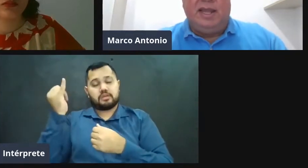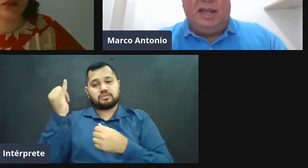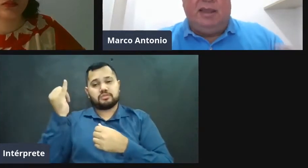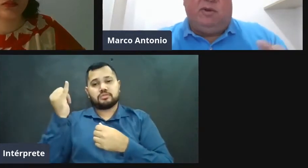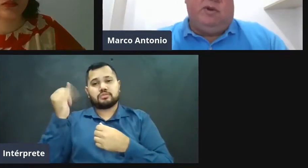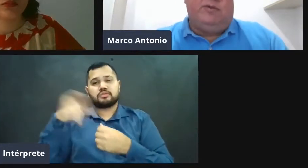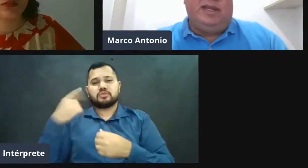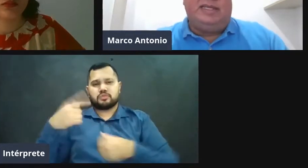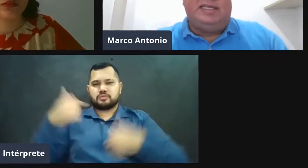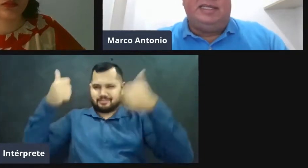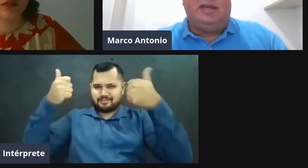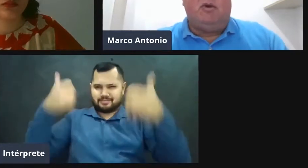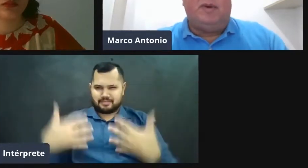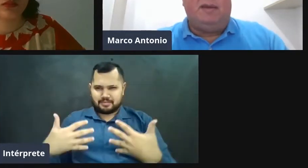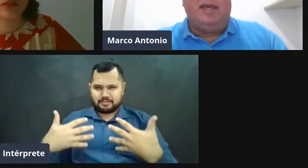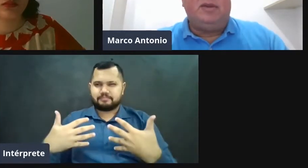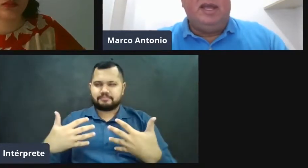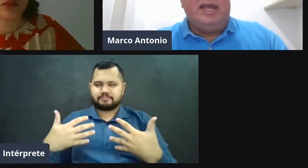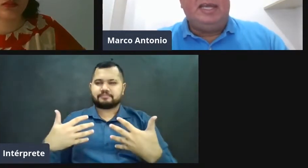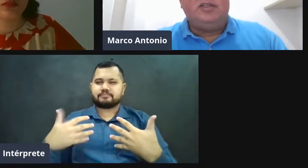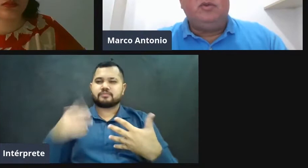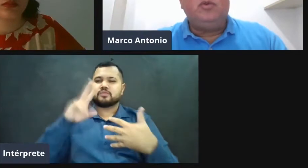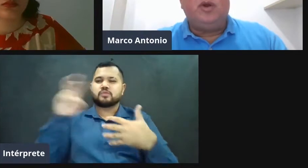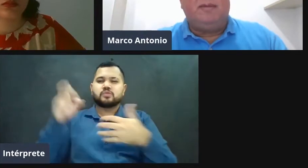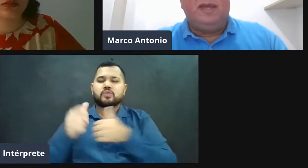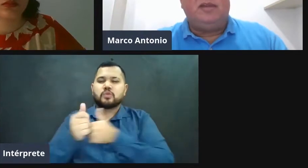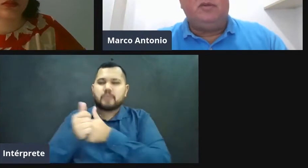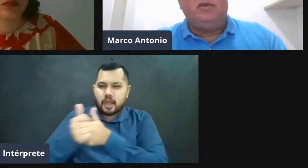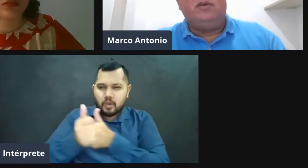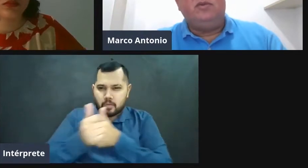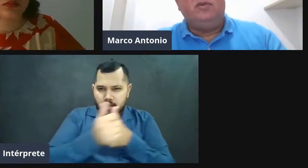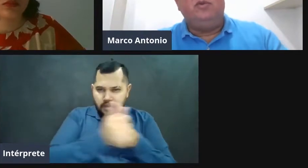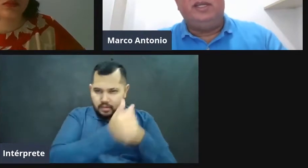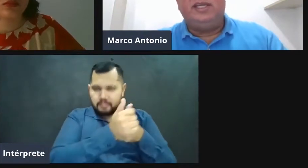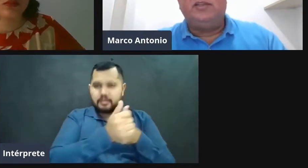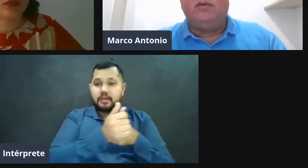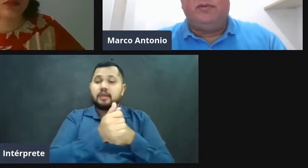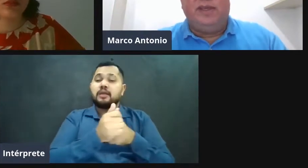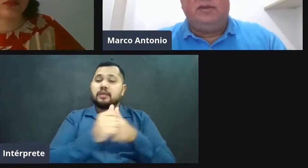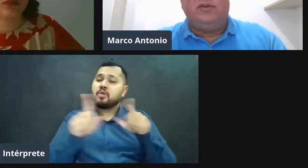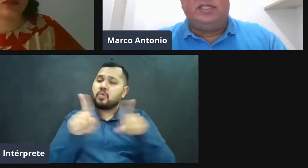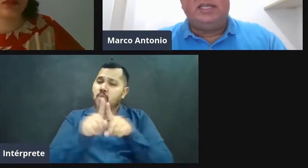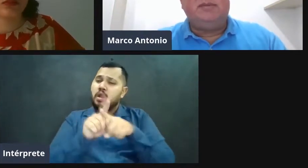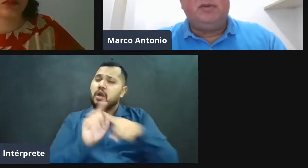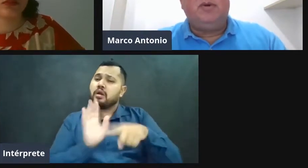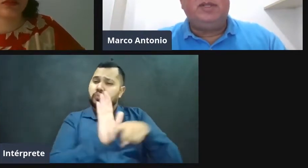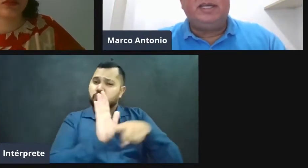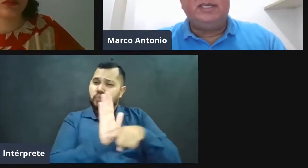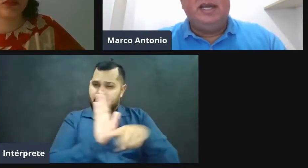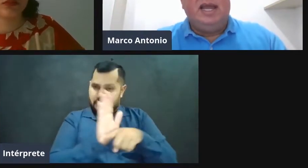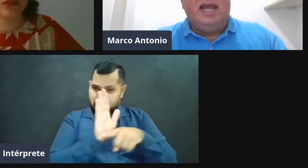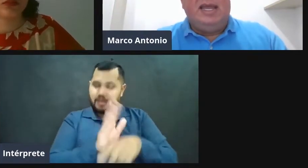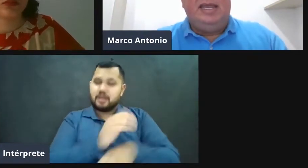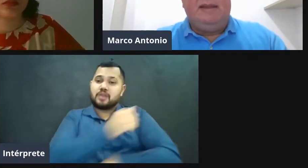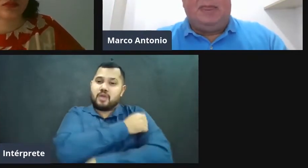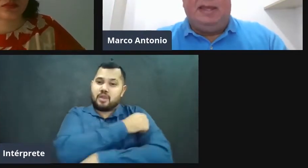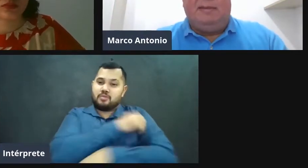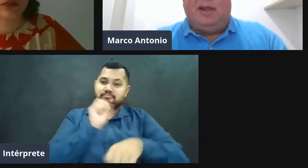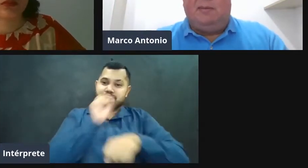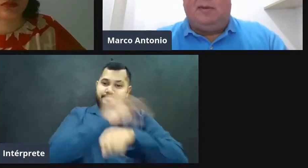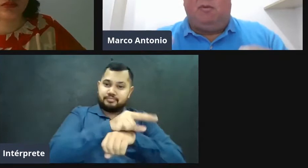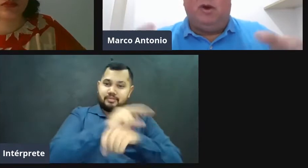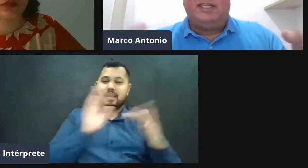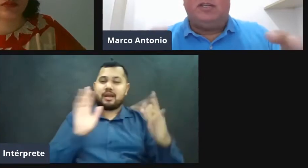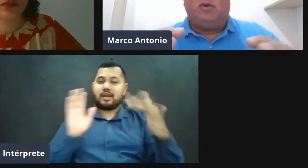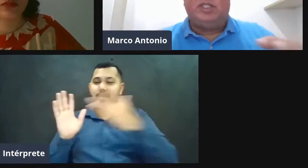estar mencionando, eu falei desse acompanhamento, esse tutoramento do início ao fim do discente é muito importante.